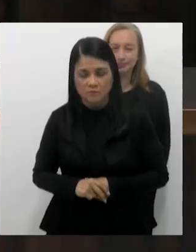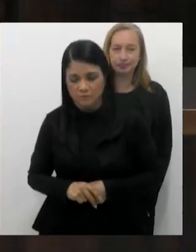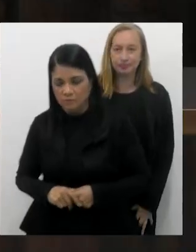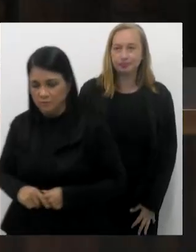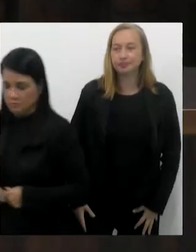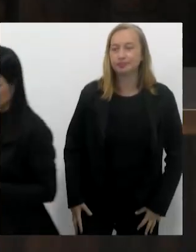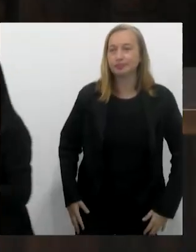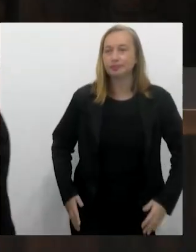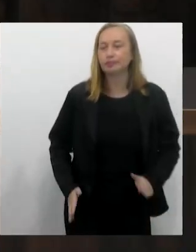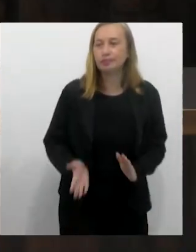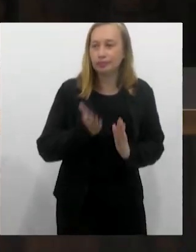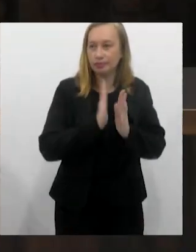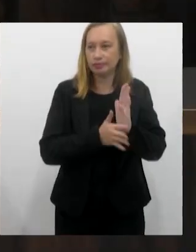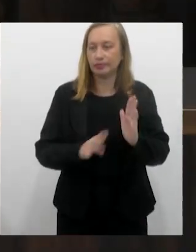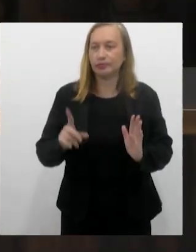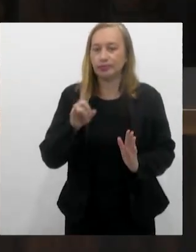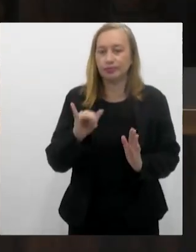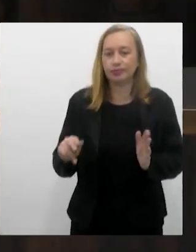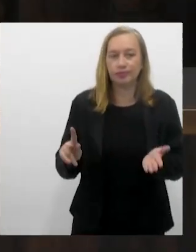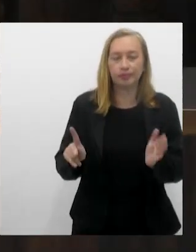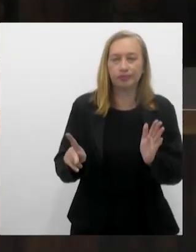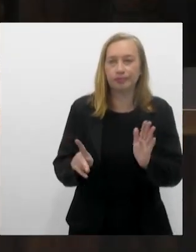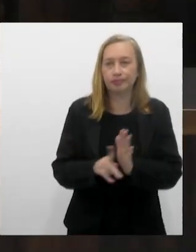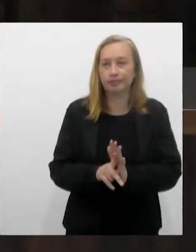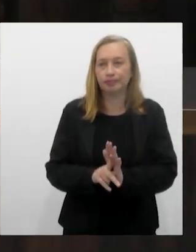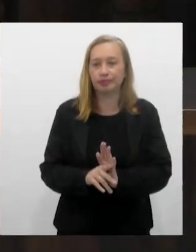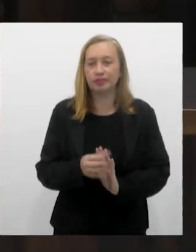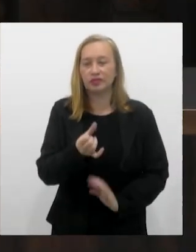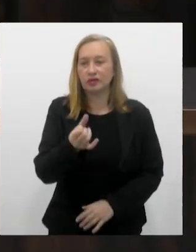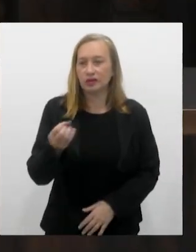Para inclusão na ordem do dia, o projeto de resolução número